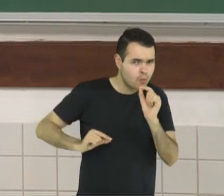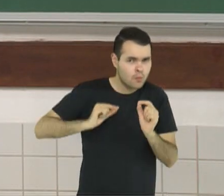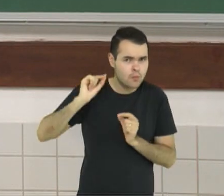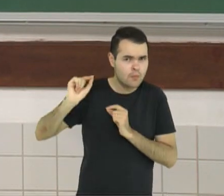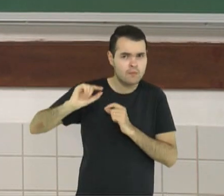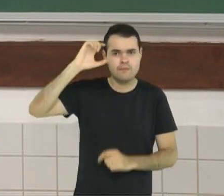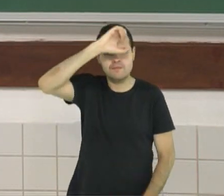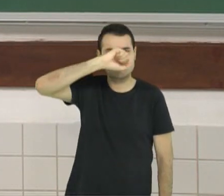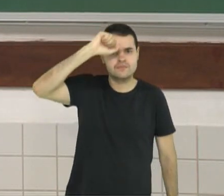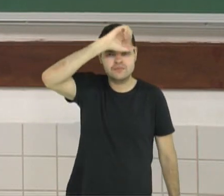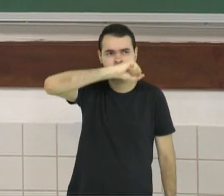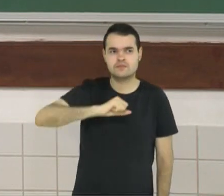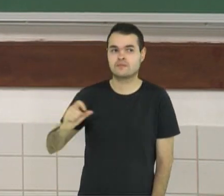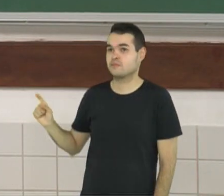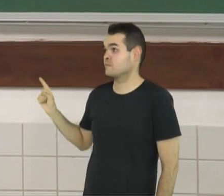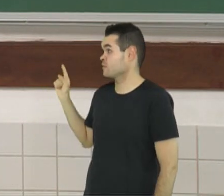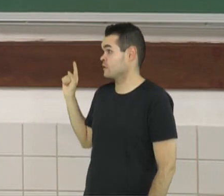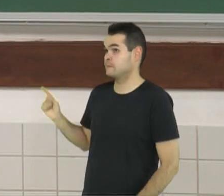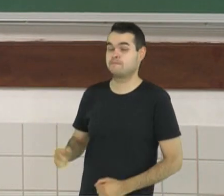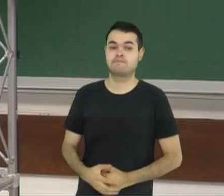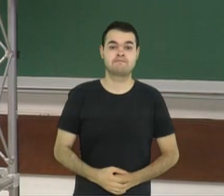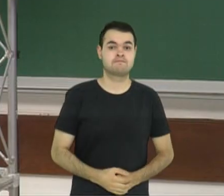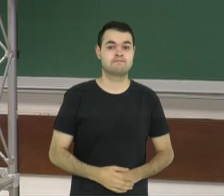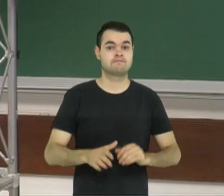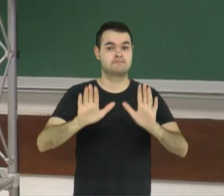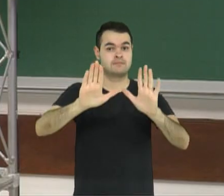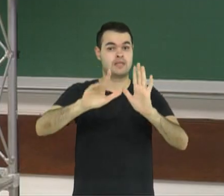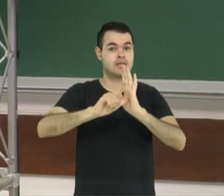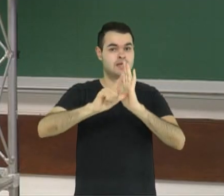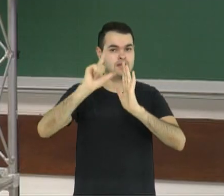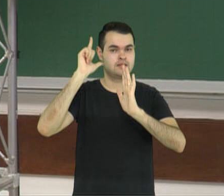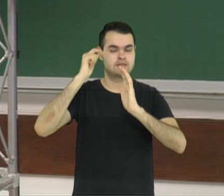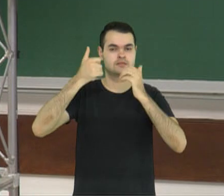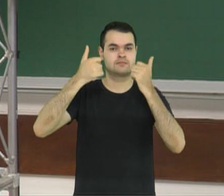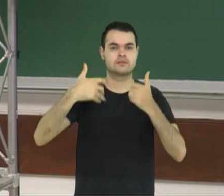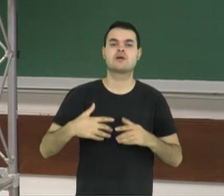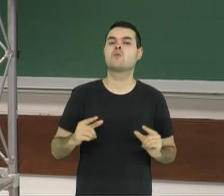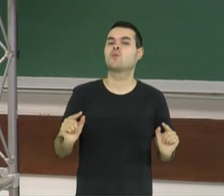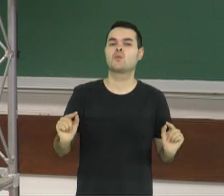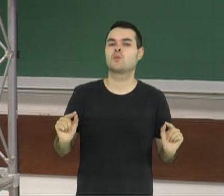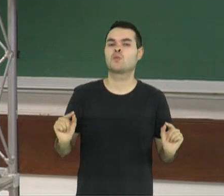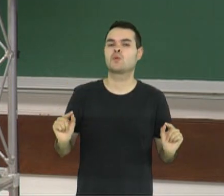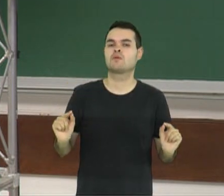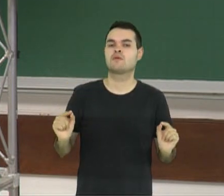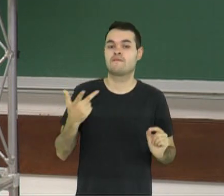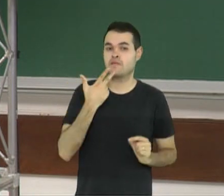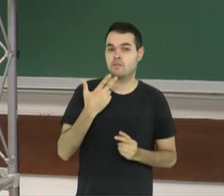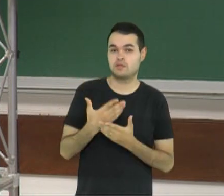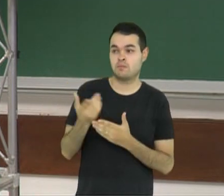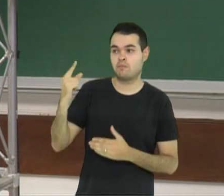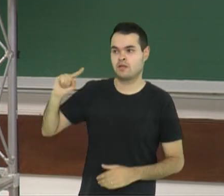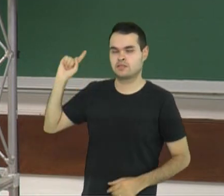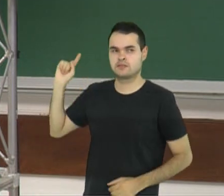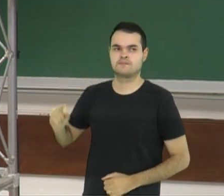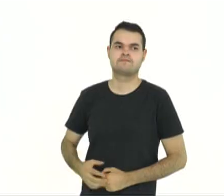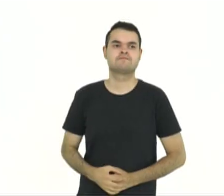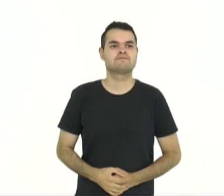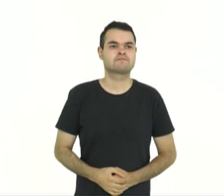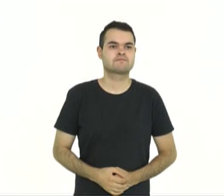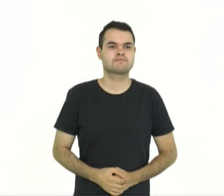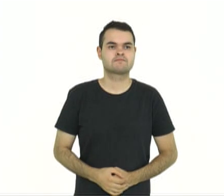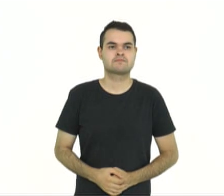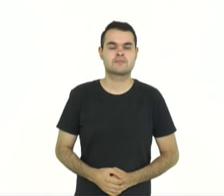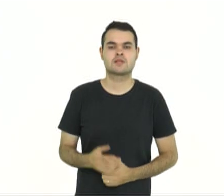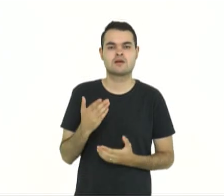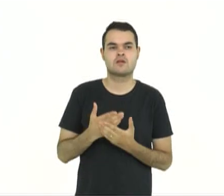hoje? Pero antes voy a explicar que hablamos en la clase pasada. Entonces, en